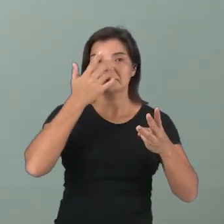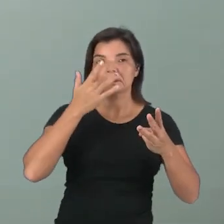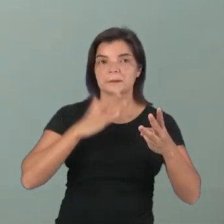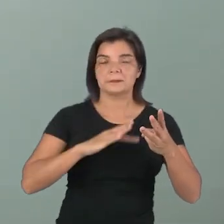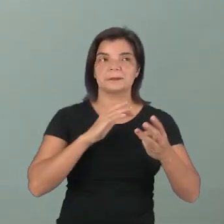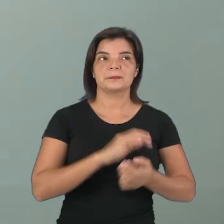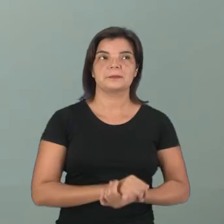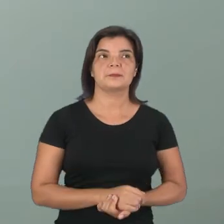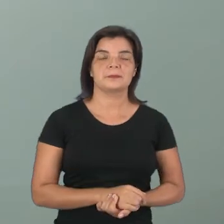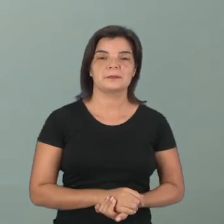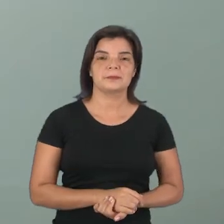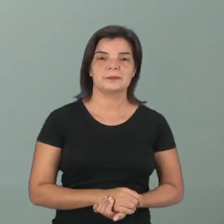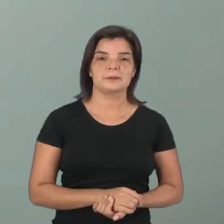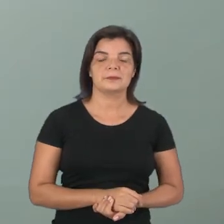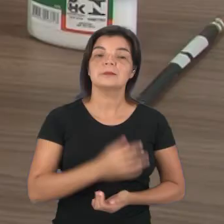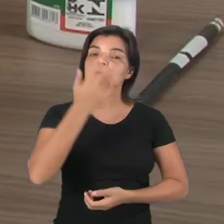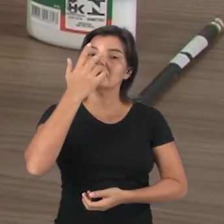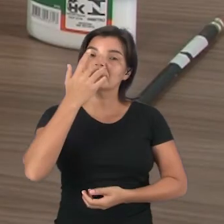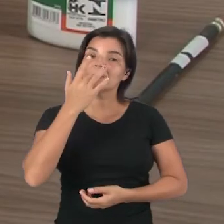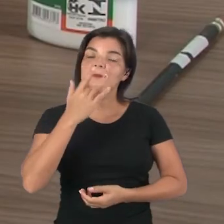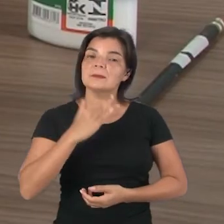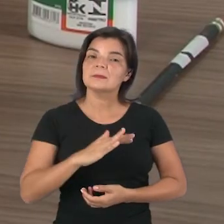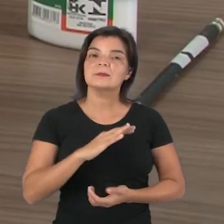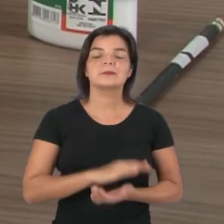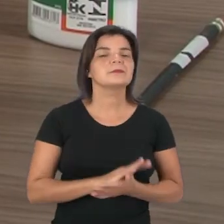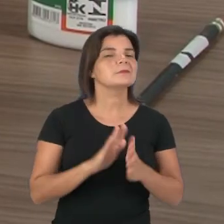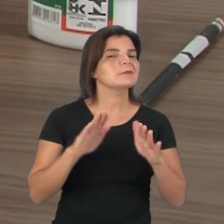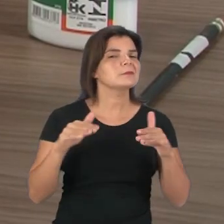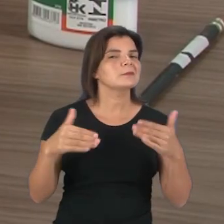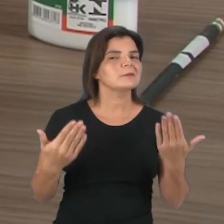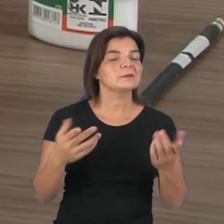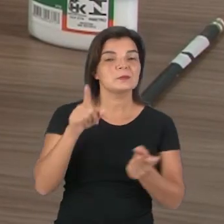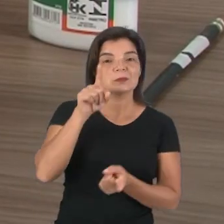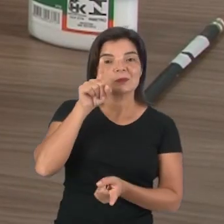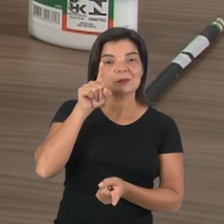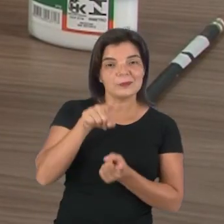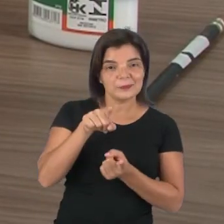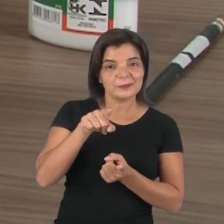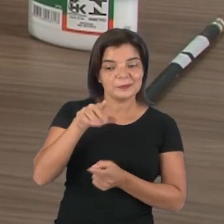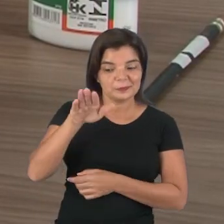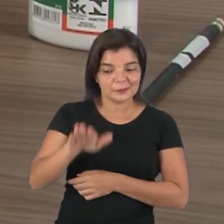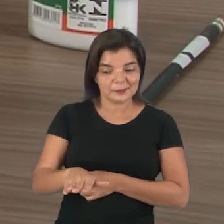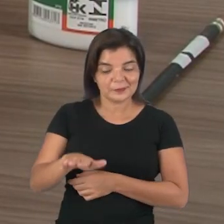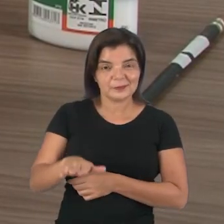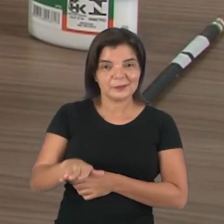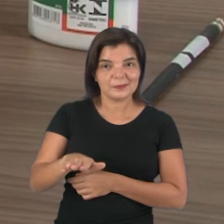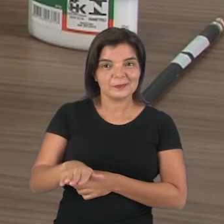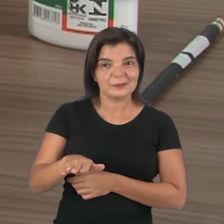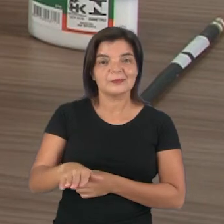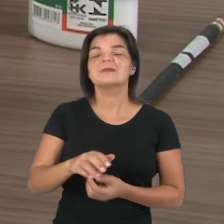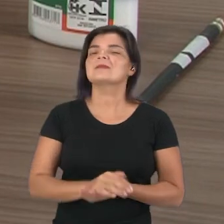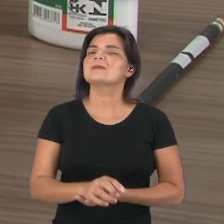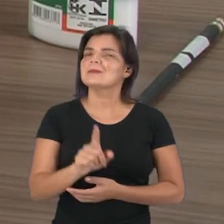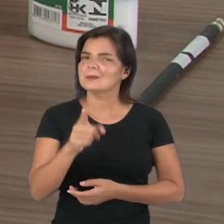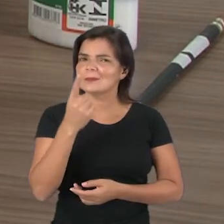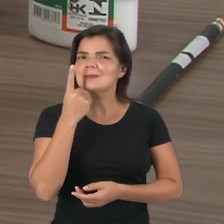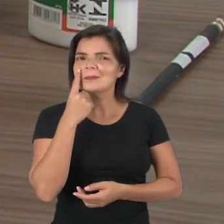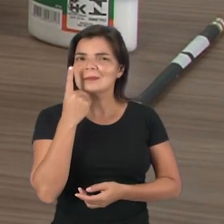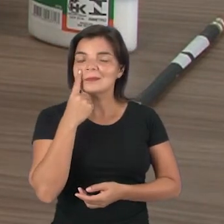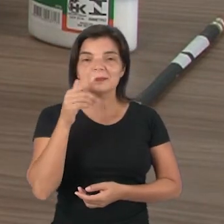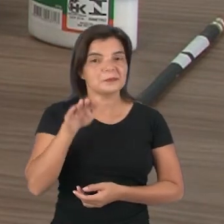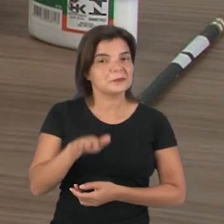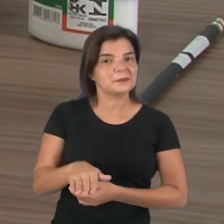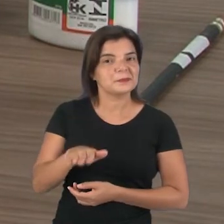crianças. Dessas crianças, qual é a menor? Você já está identificando